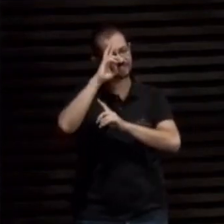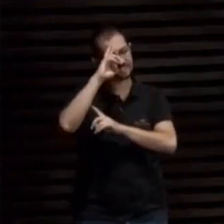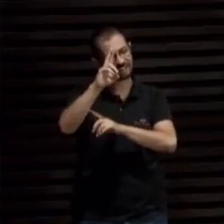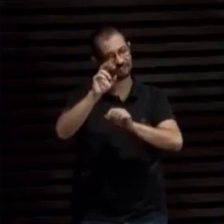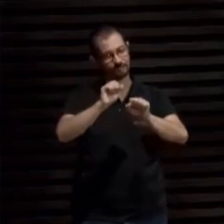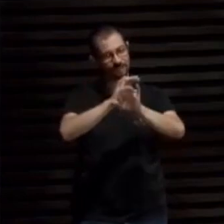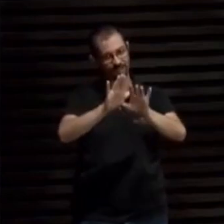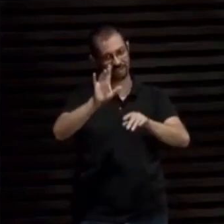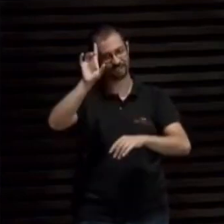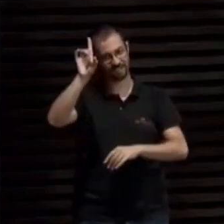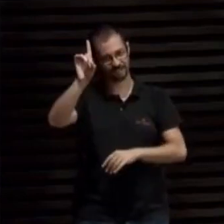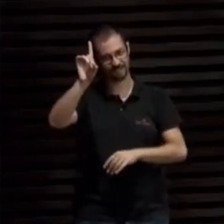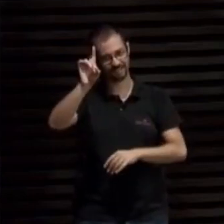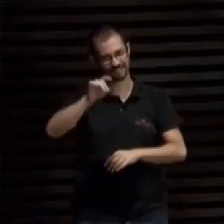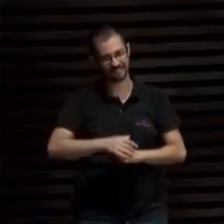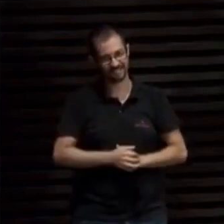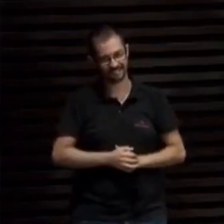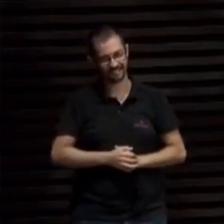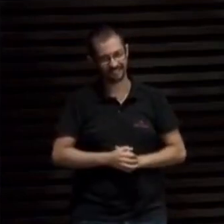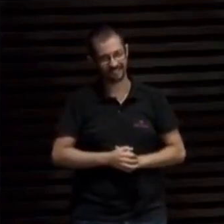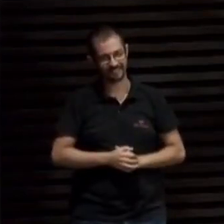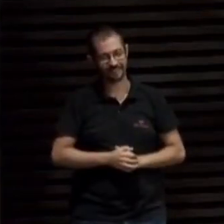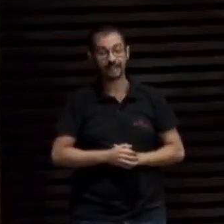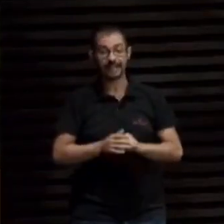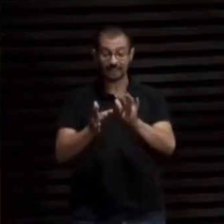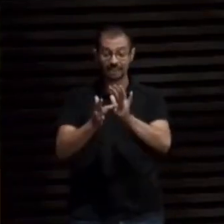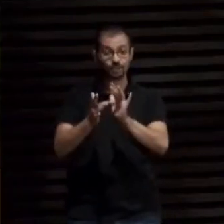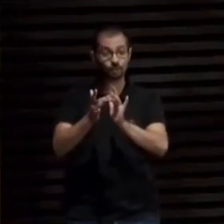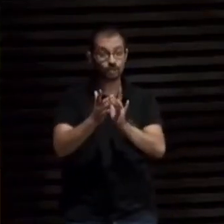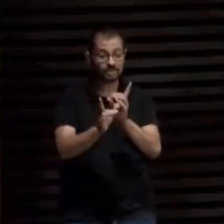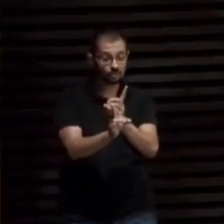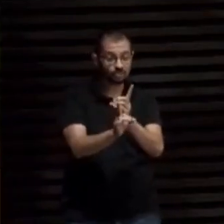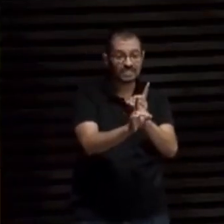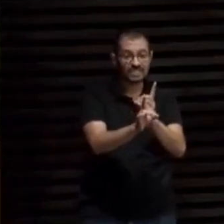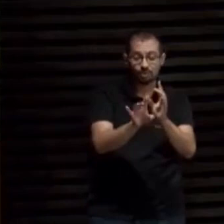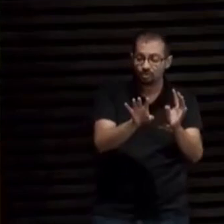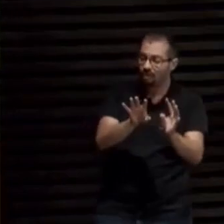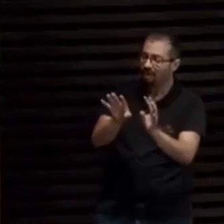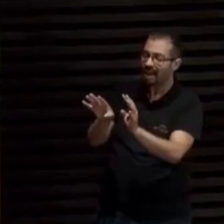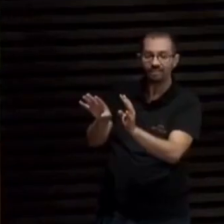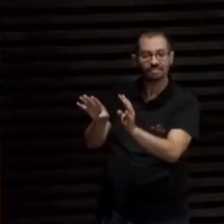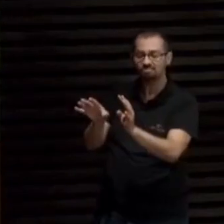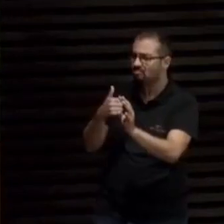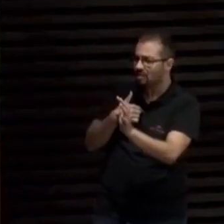Pai. Meus irmãos, isto aqui é o modelo. É o modelo.